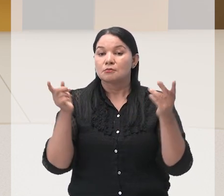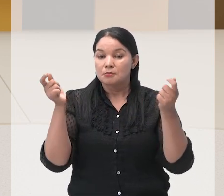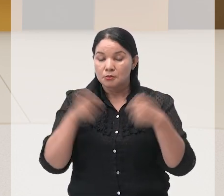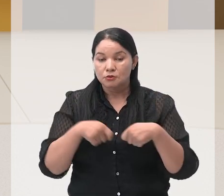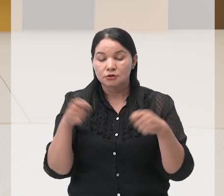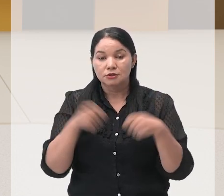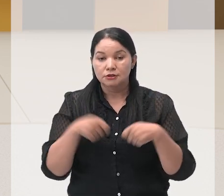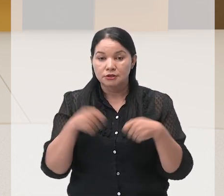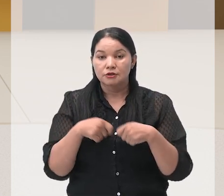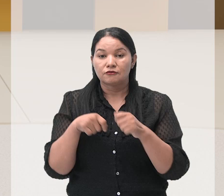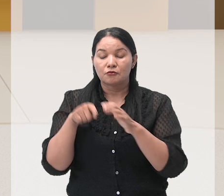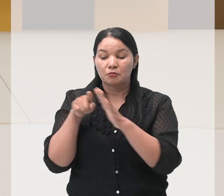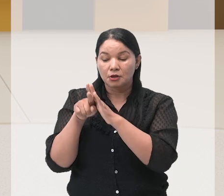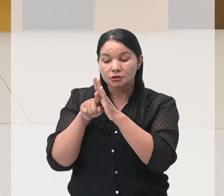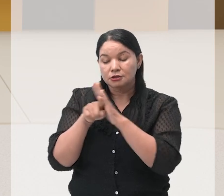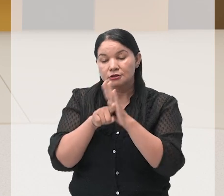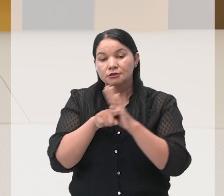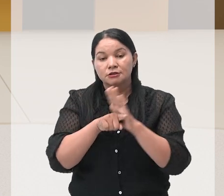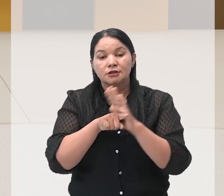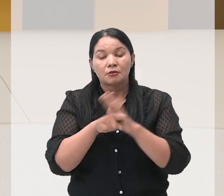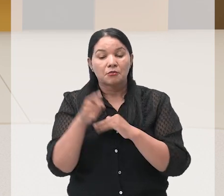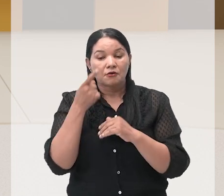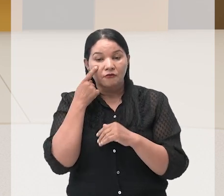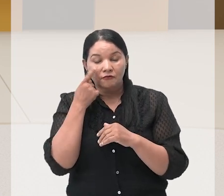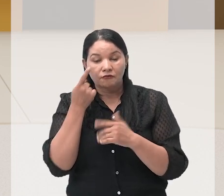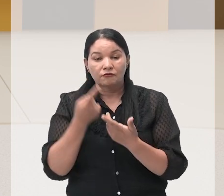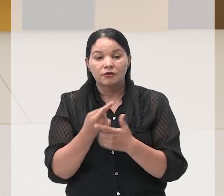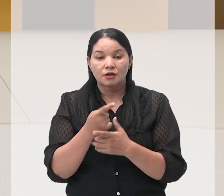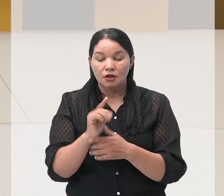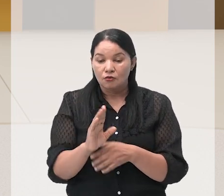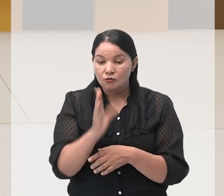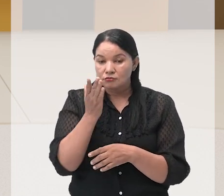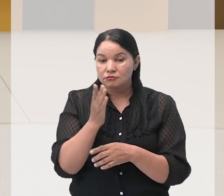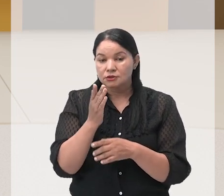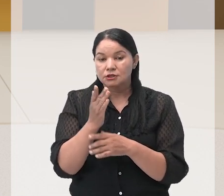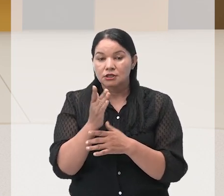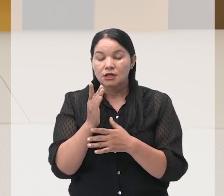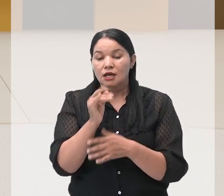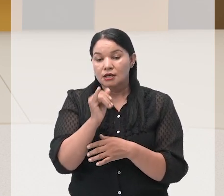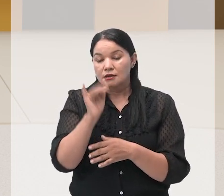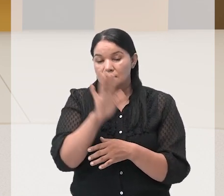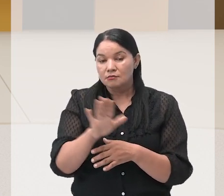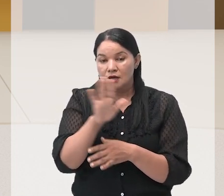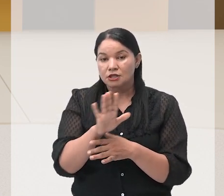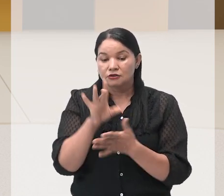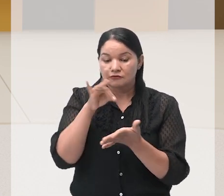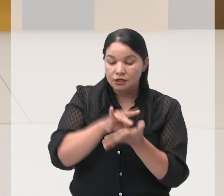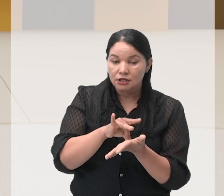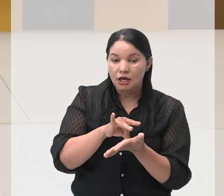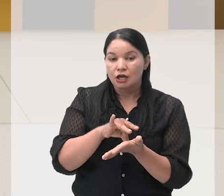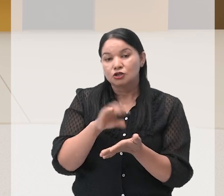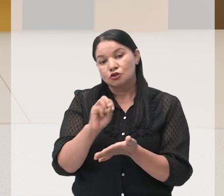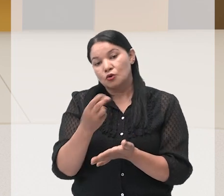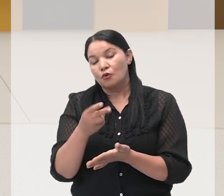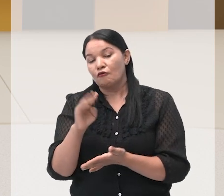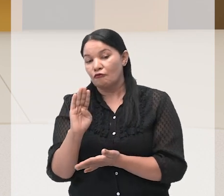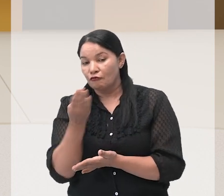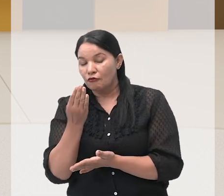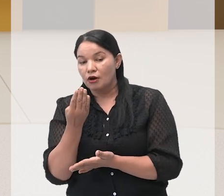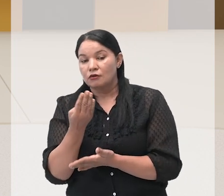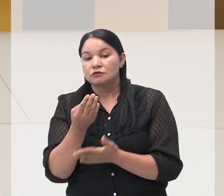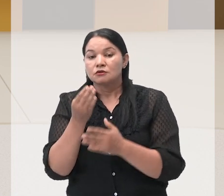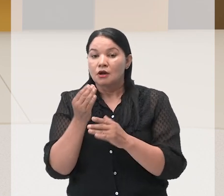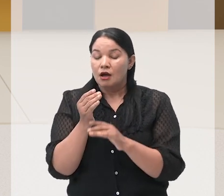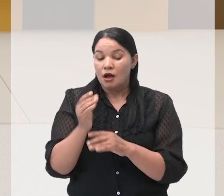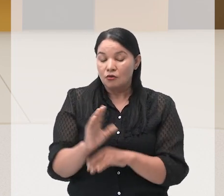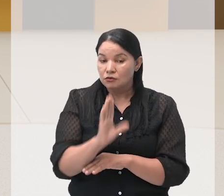se aquela notícia de fato ocorreu. Então, busquem sempre esses sites que são mecanismos